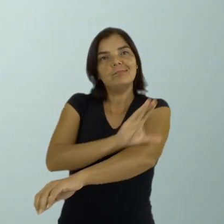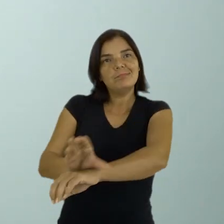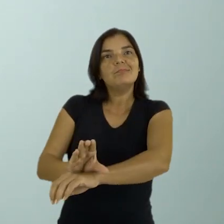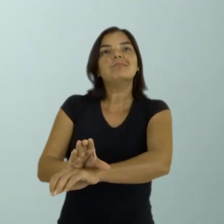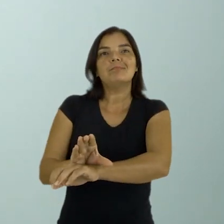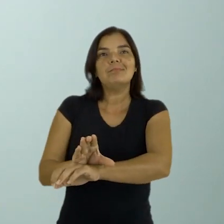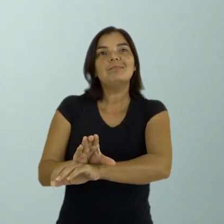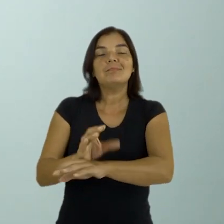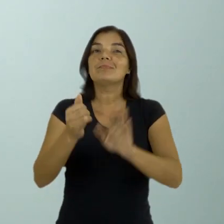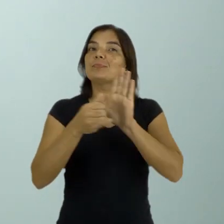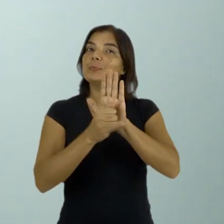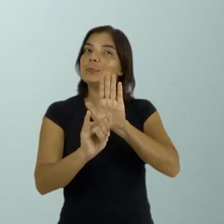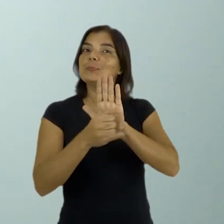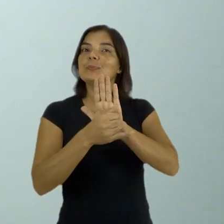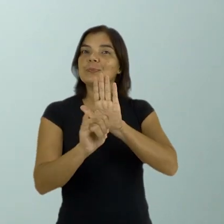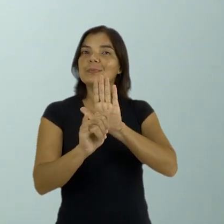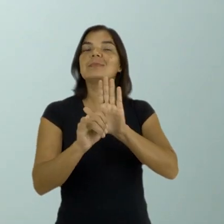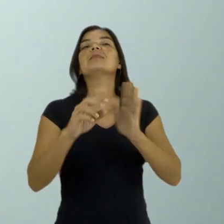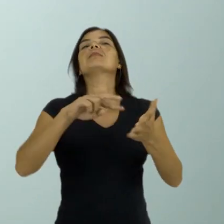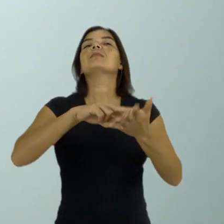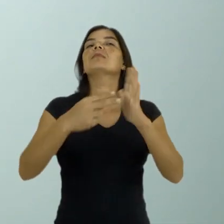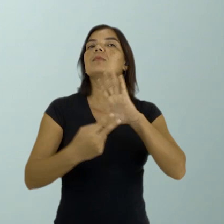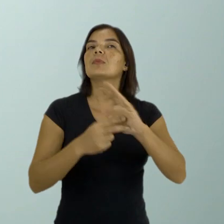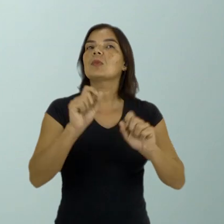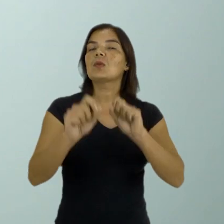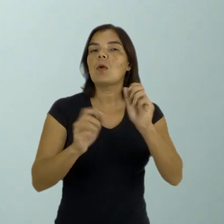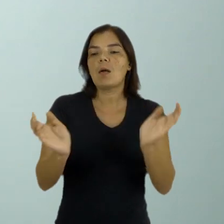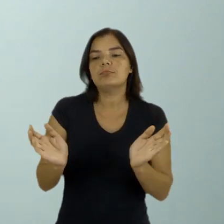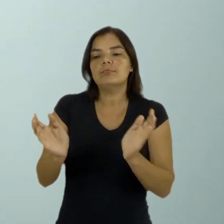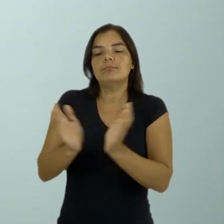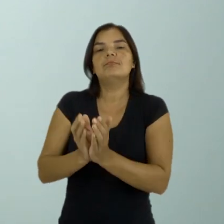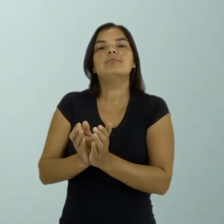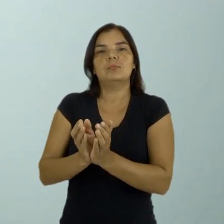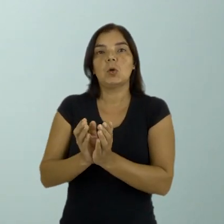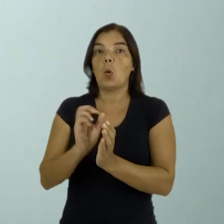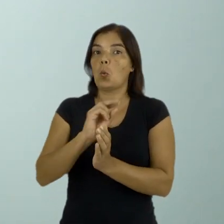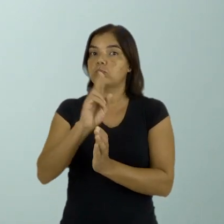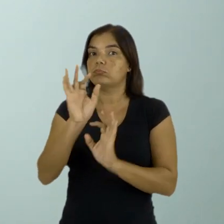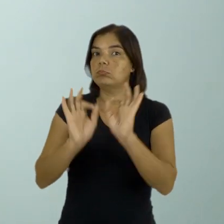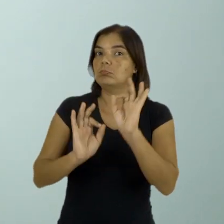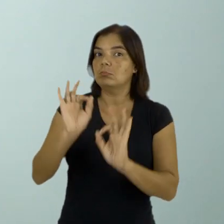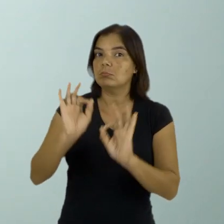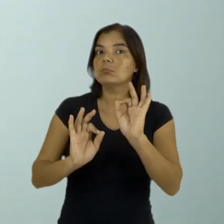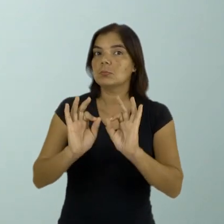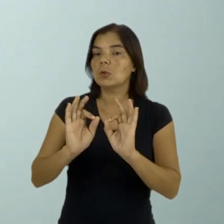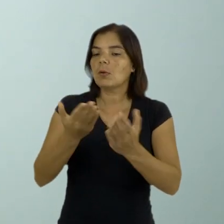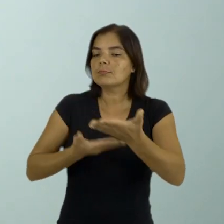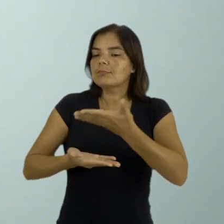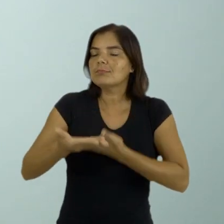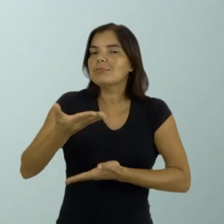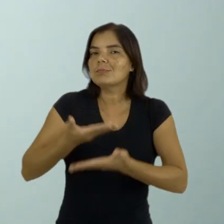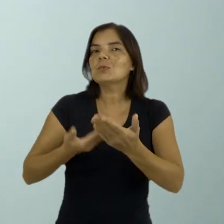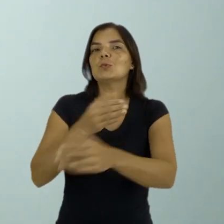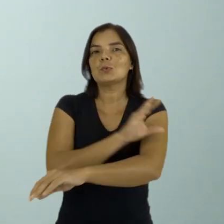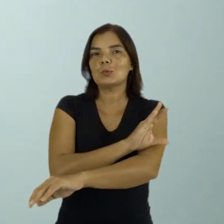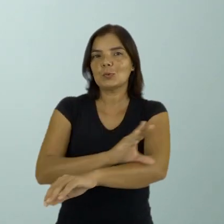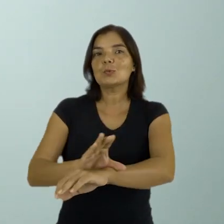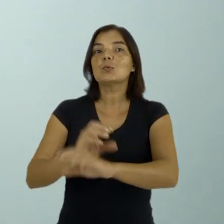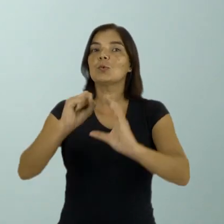formam a sua identidade. Ou seja, é um agrupamento ou uma organização que compartilha desses costumes,